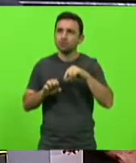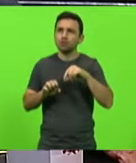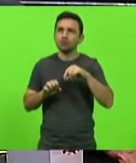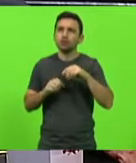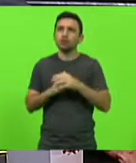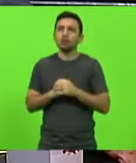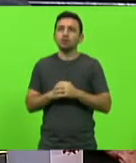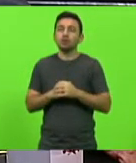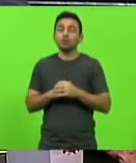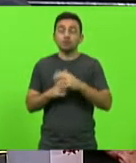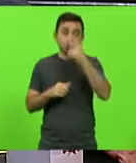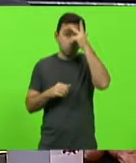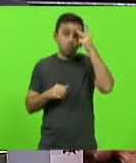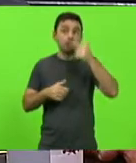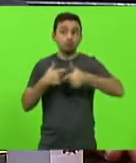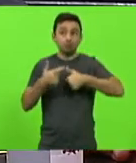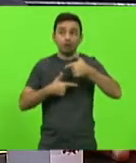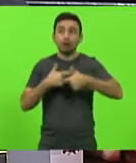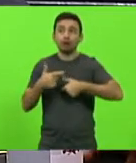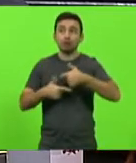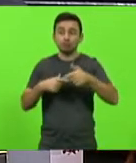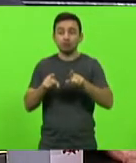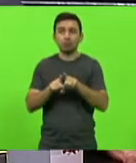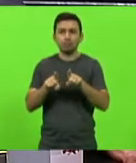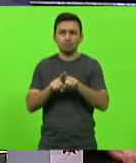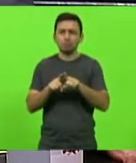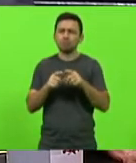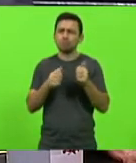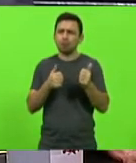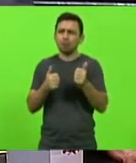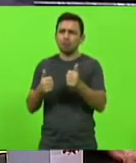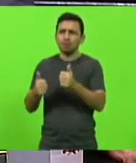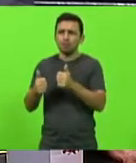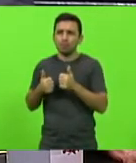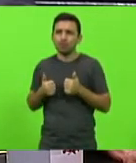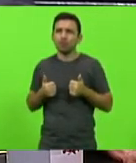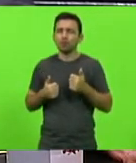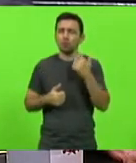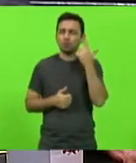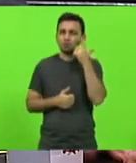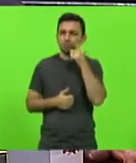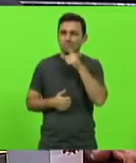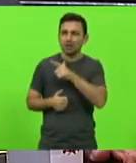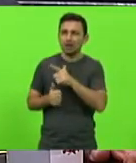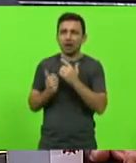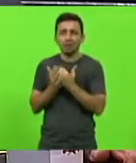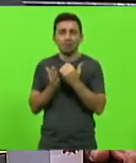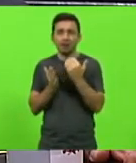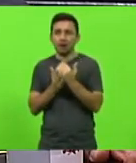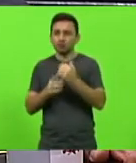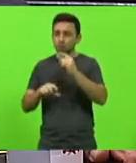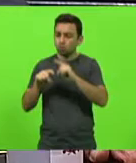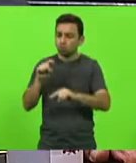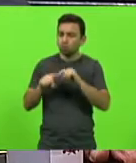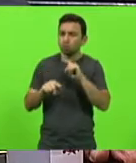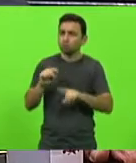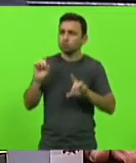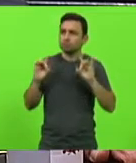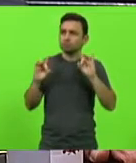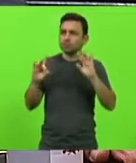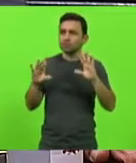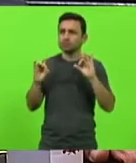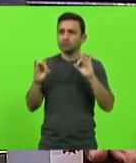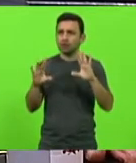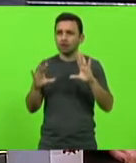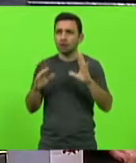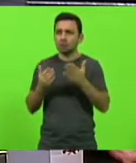do colaborador, e, por isso, tem feito a diferença em muitos produtos que são